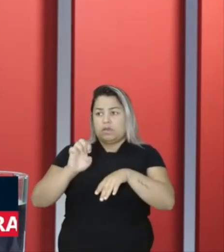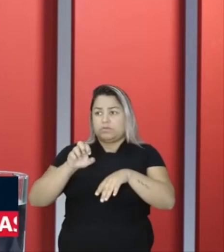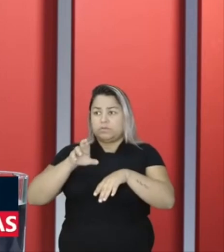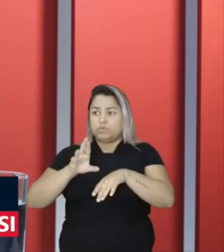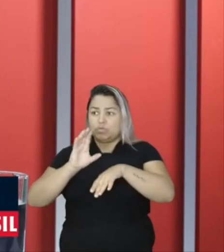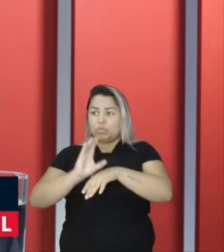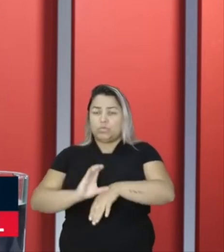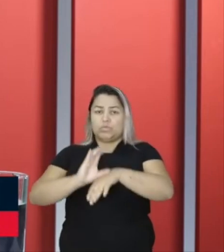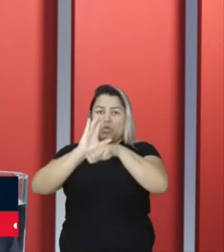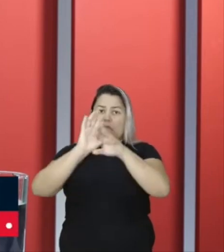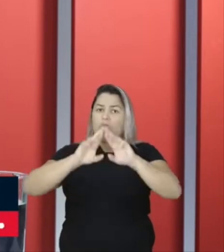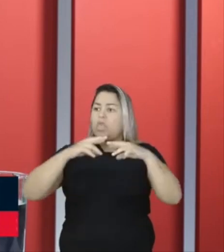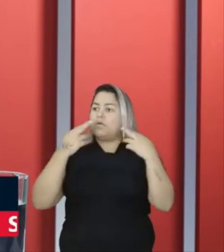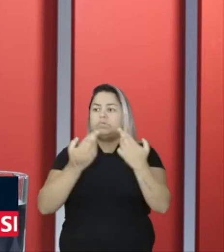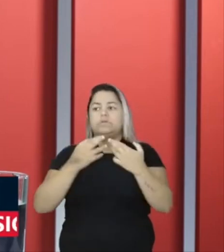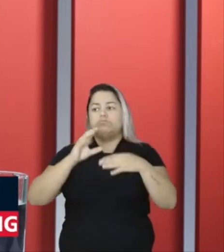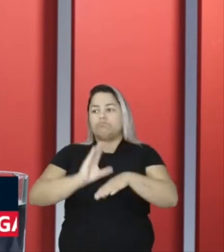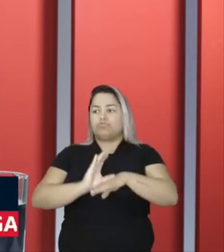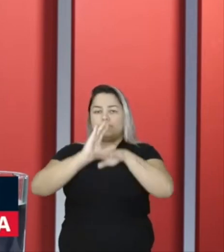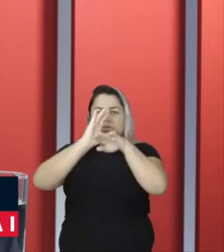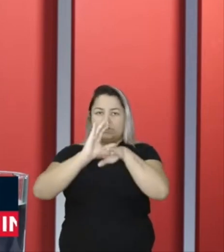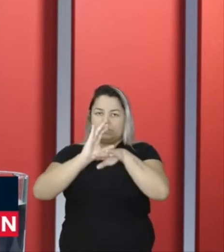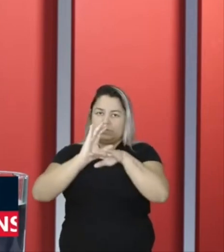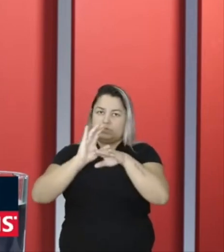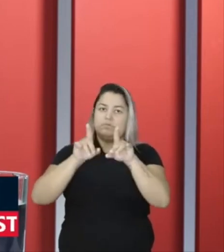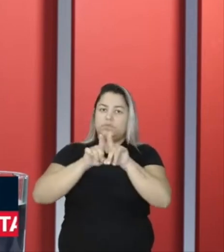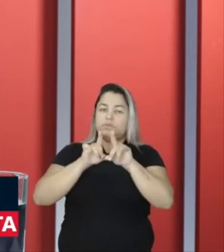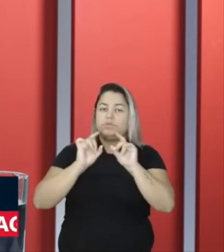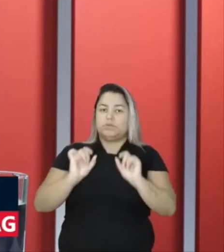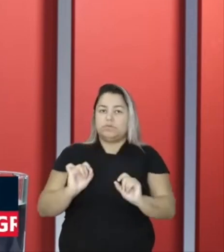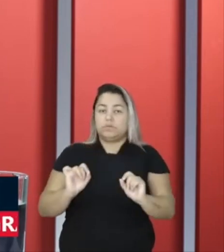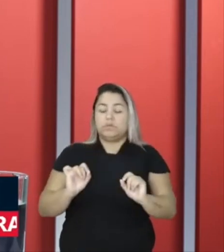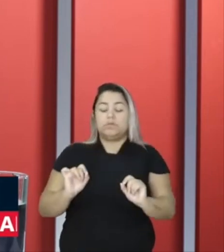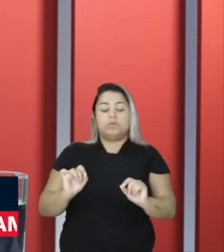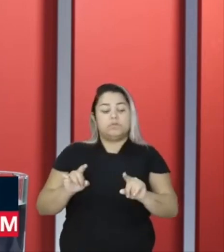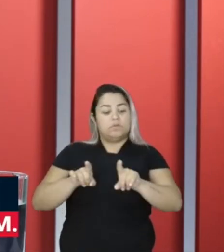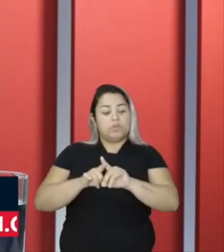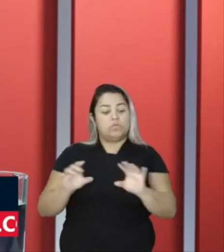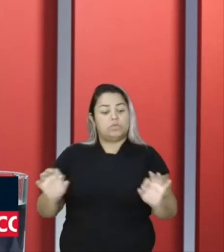do Planejamento, na terça-feira, antes do evento, do encerramento,